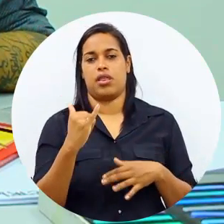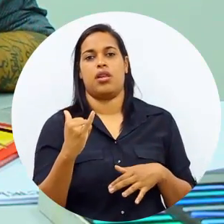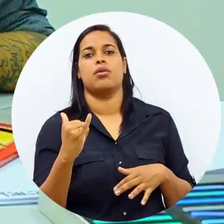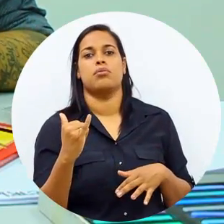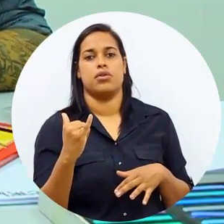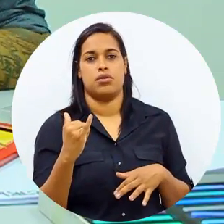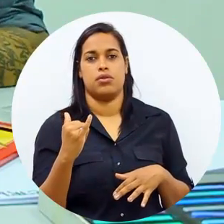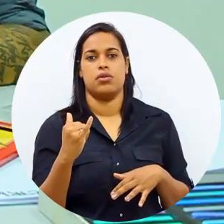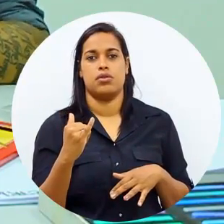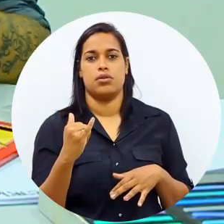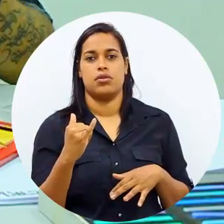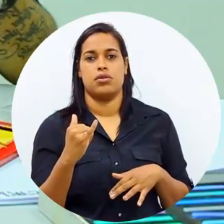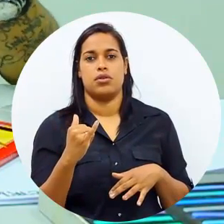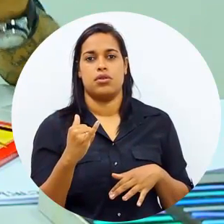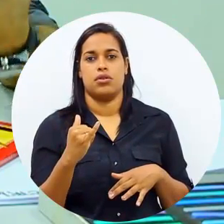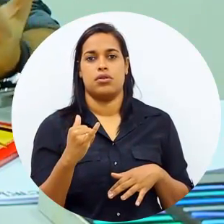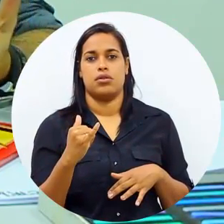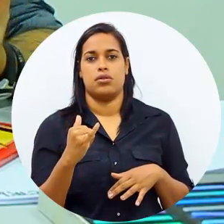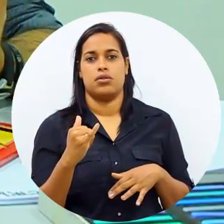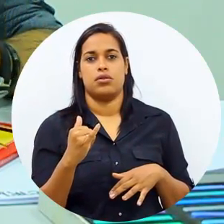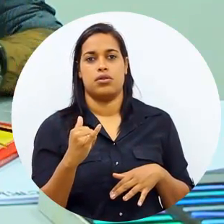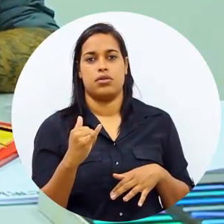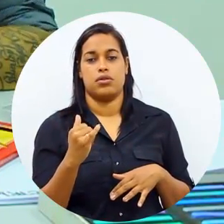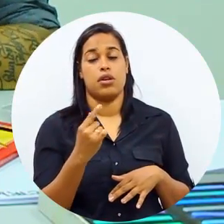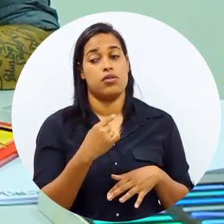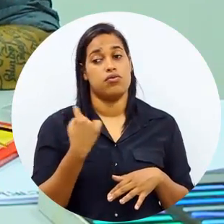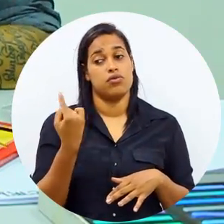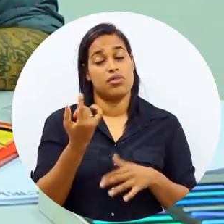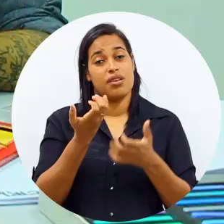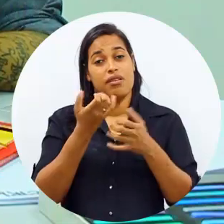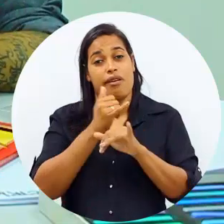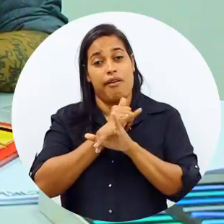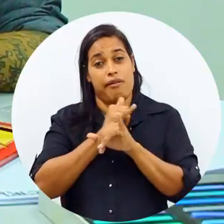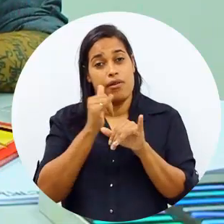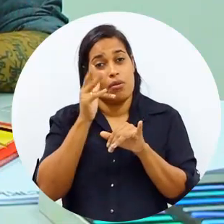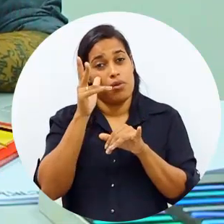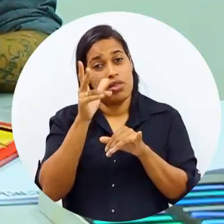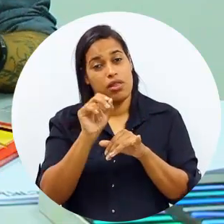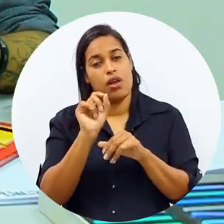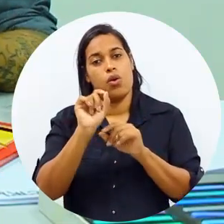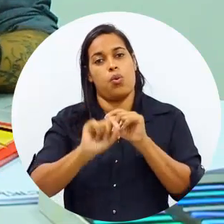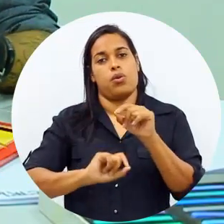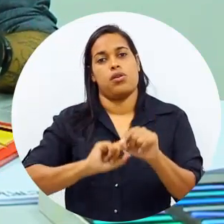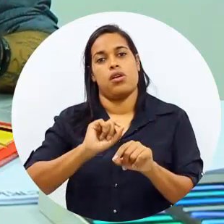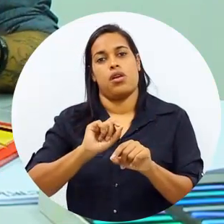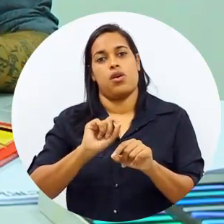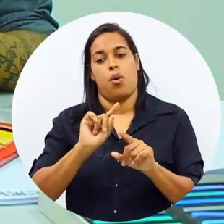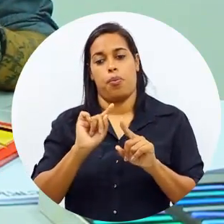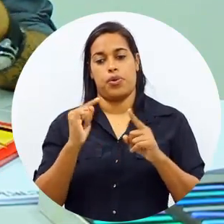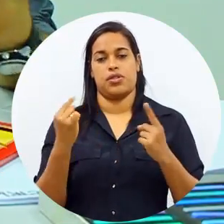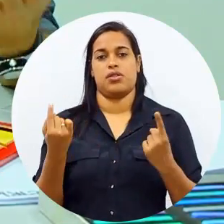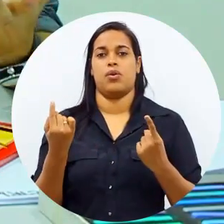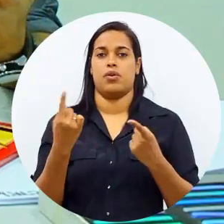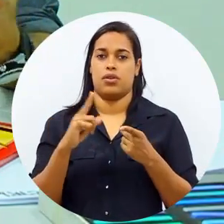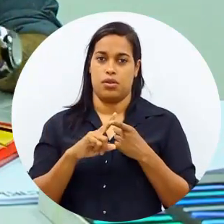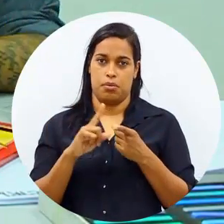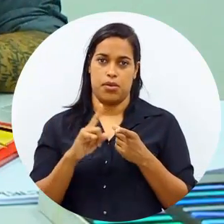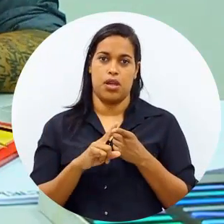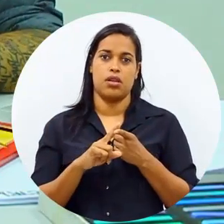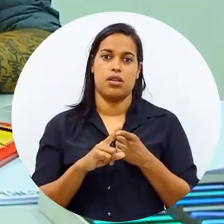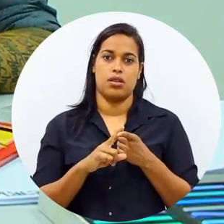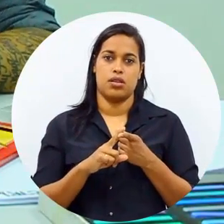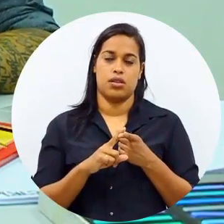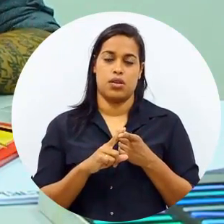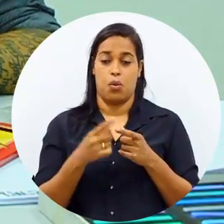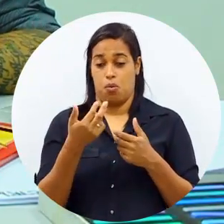desequilíbrio, de estar instável. Então, quando a gente quer passar a ideia de contraste em oposição, algo